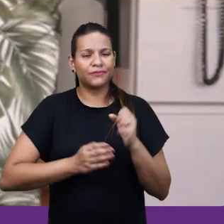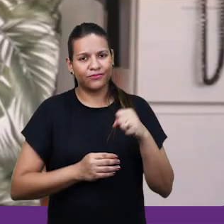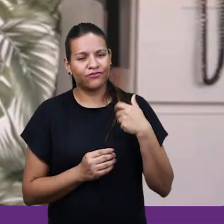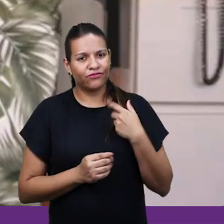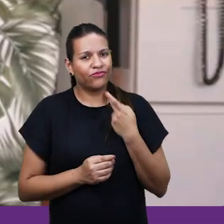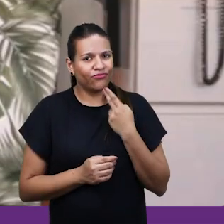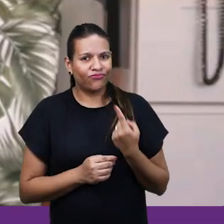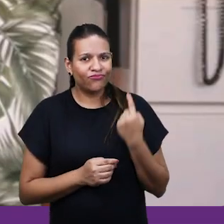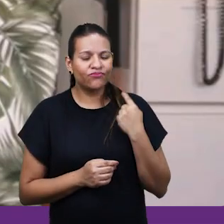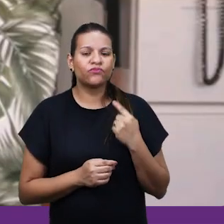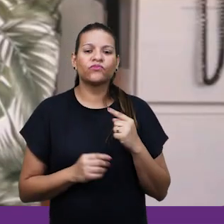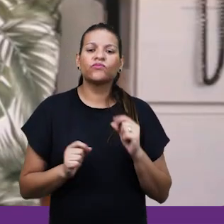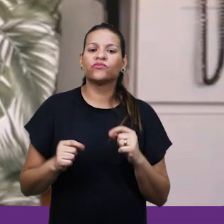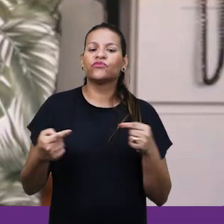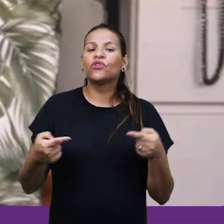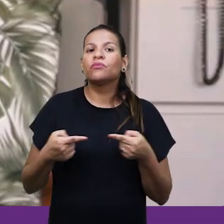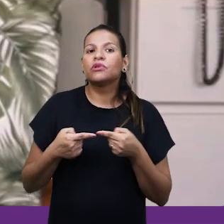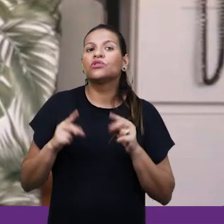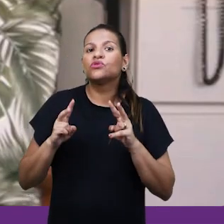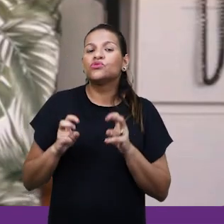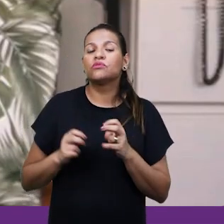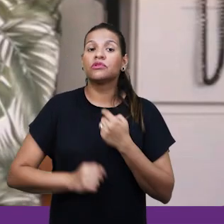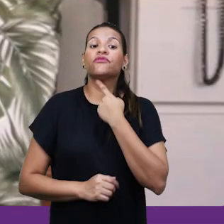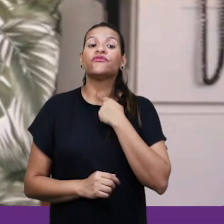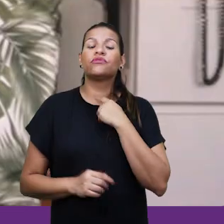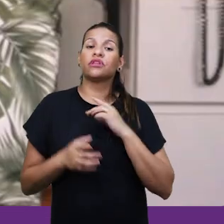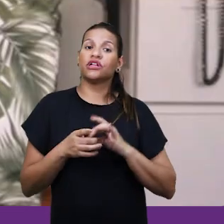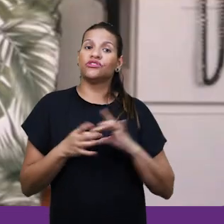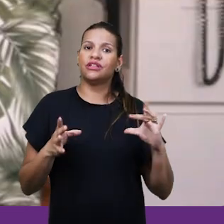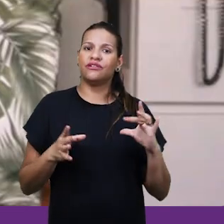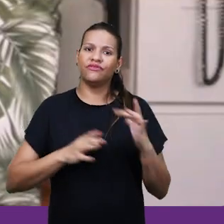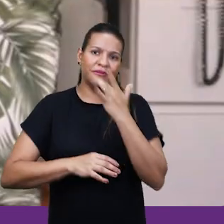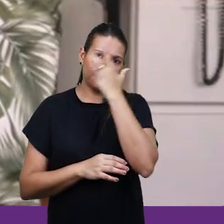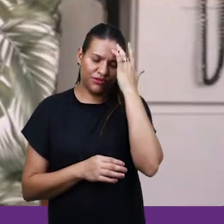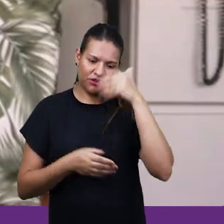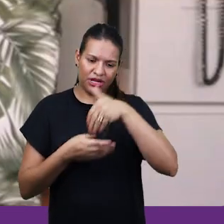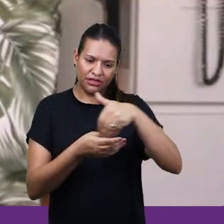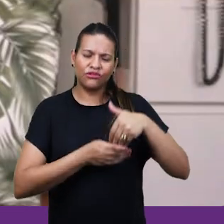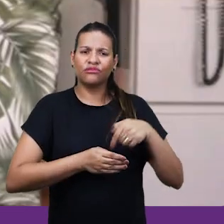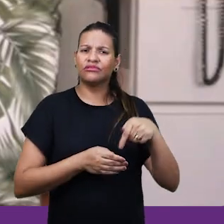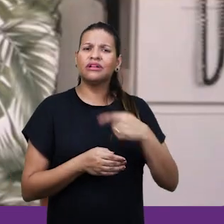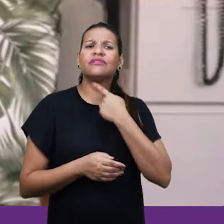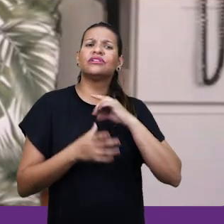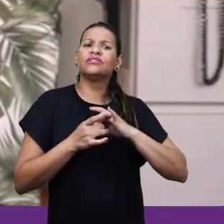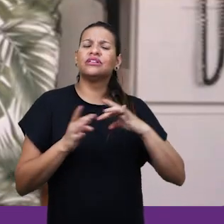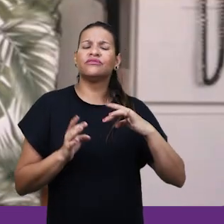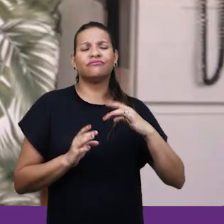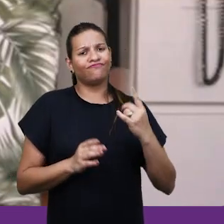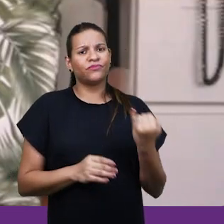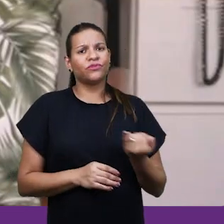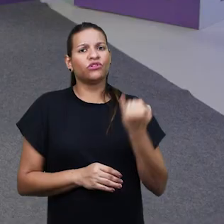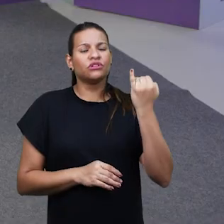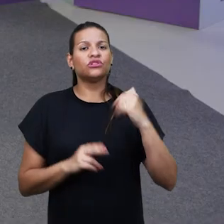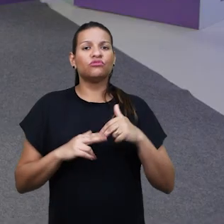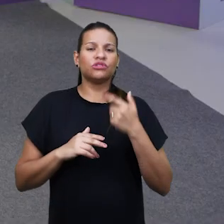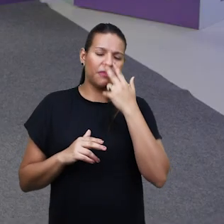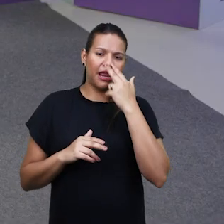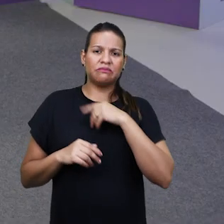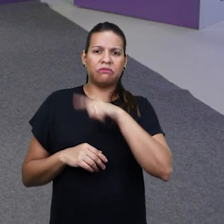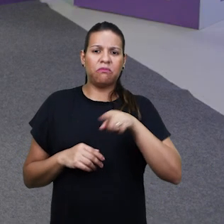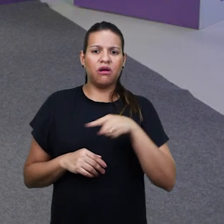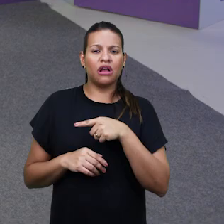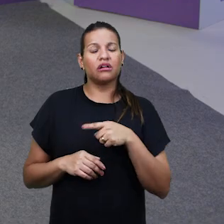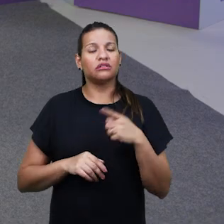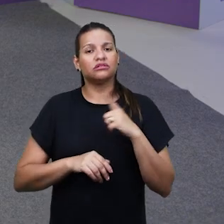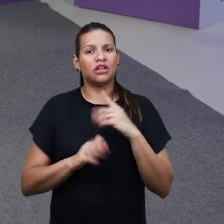ver com a preservação da vontade livre do eleitor, que é algo muito importante. Então, ela prevê essas sanções que são